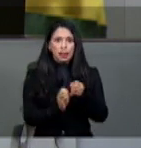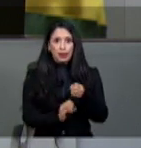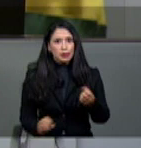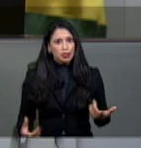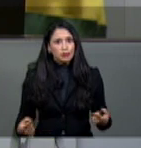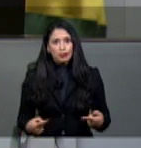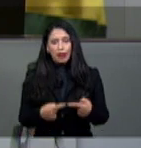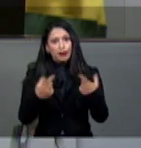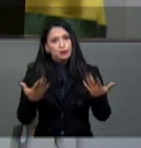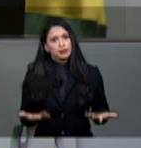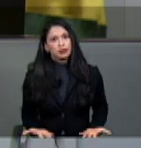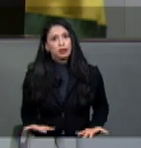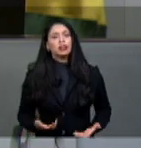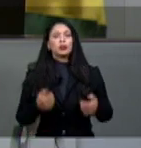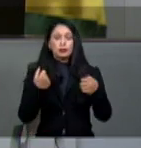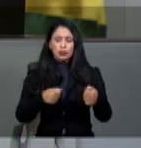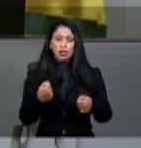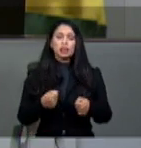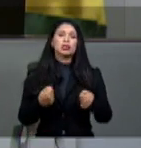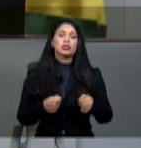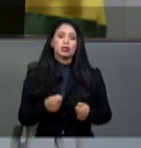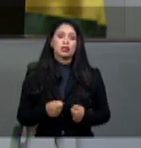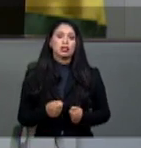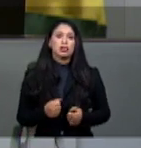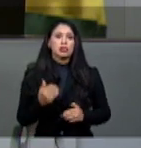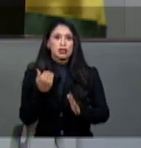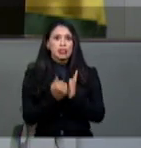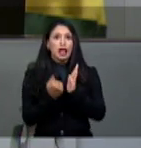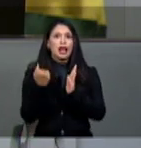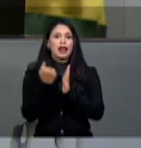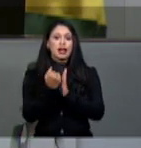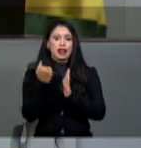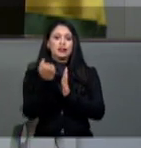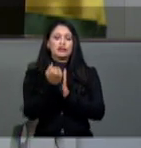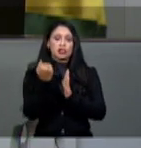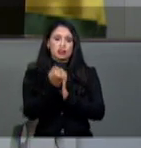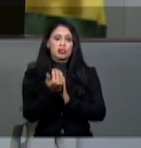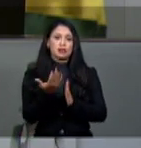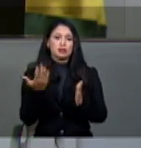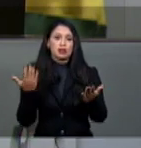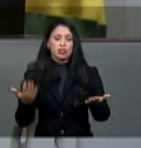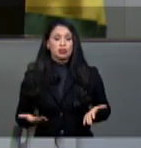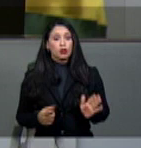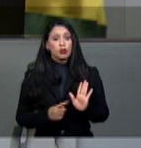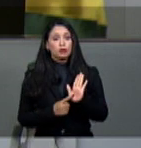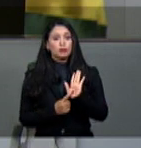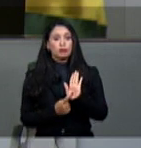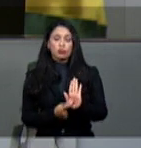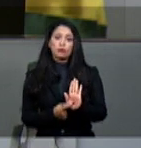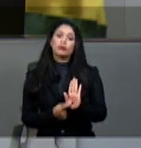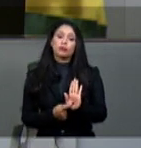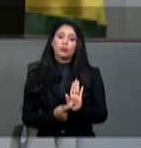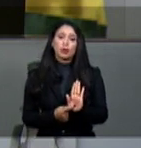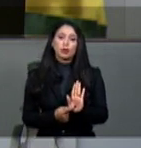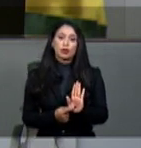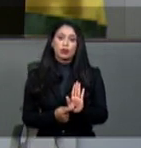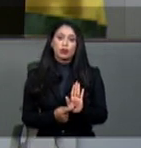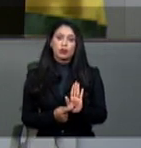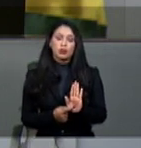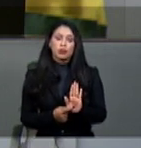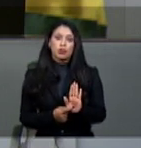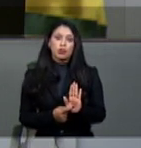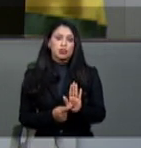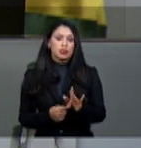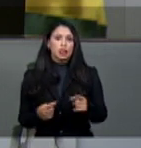ver com isso que realmente não podia deixar de funcionar o savant portanto apenas mostram que tudo que você